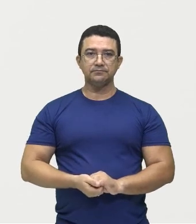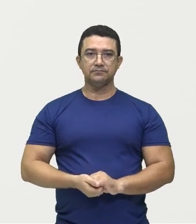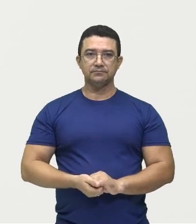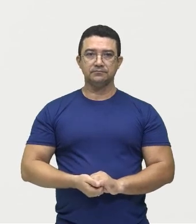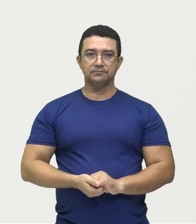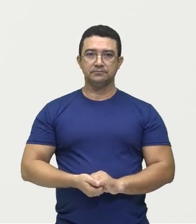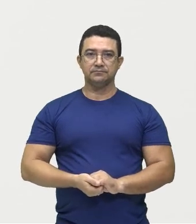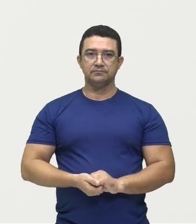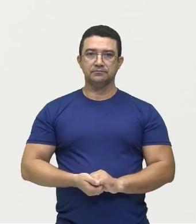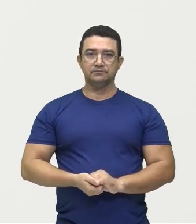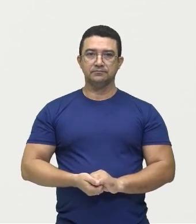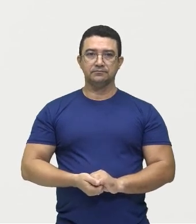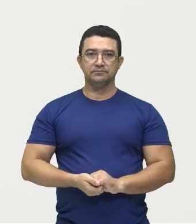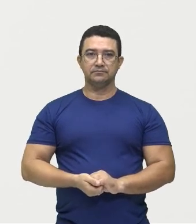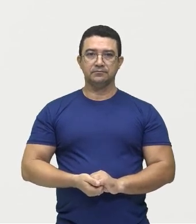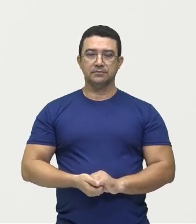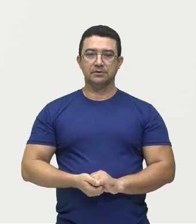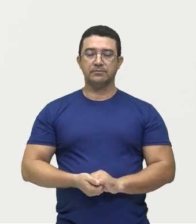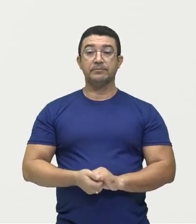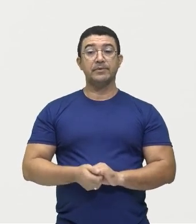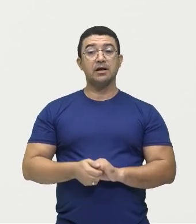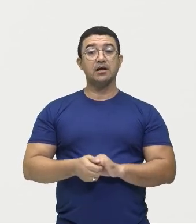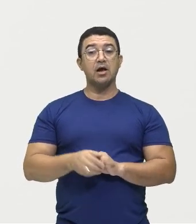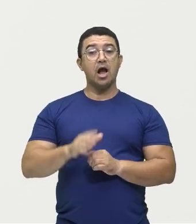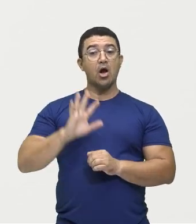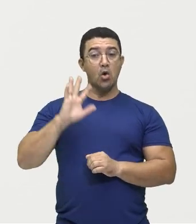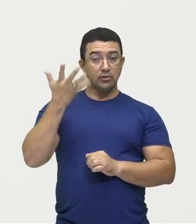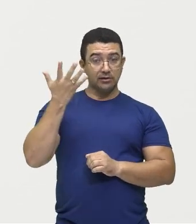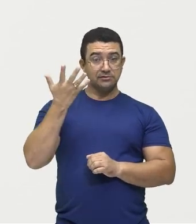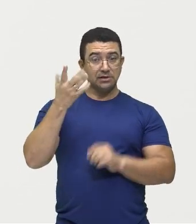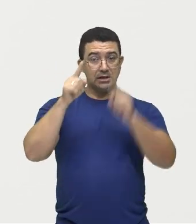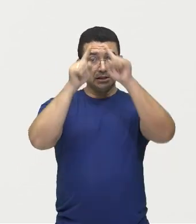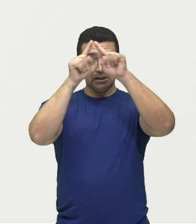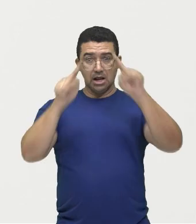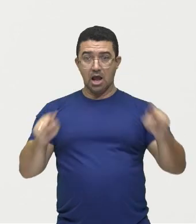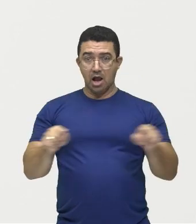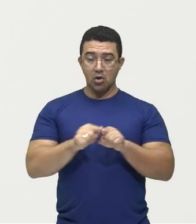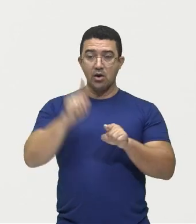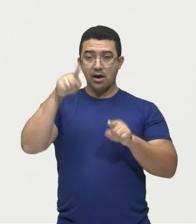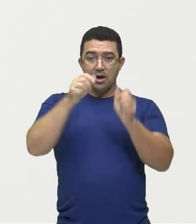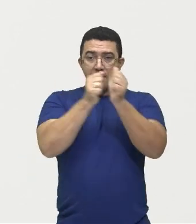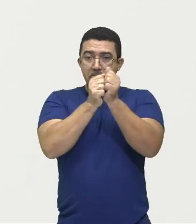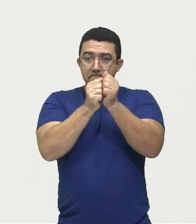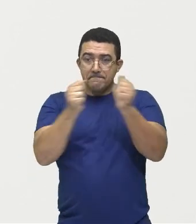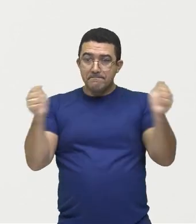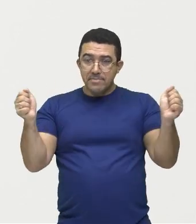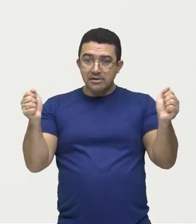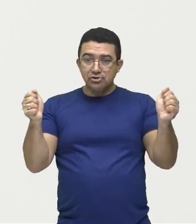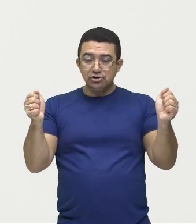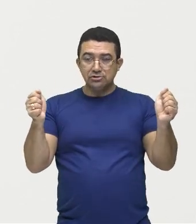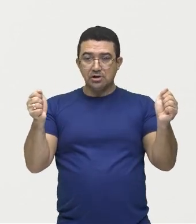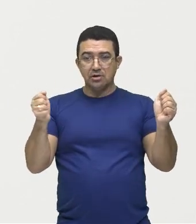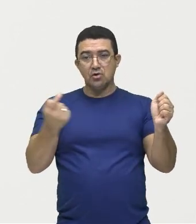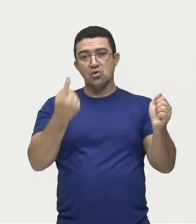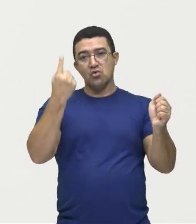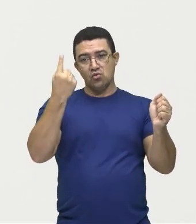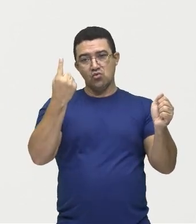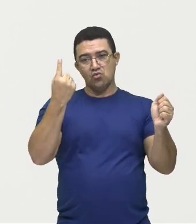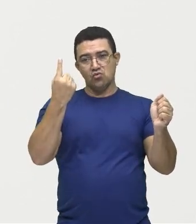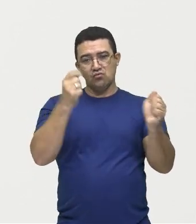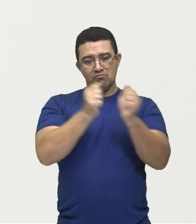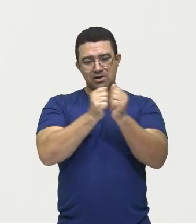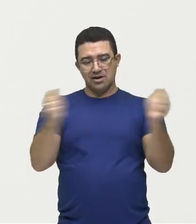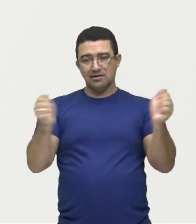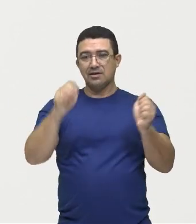agora. A condição de existência de um triângulo é que a medida de um lado deve ser menor